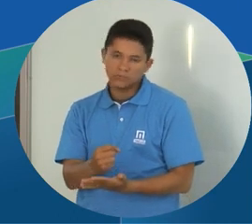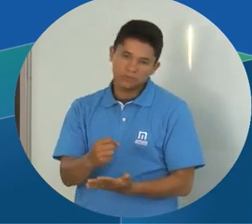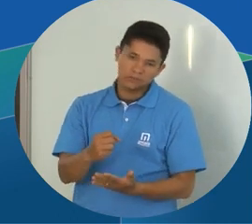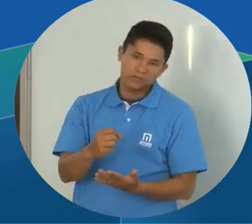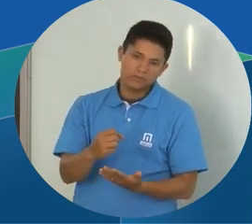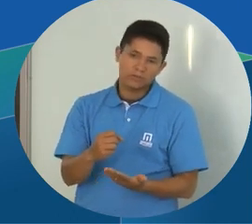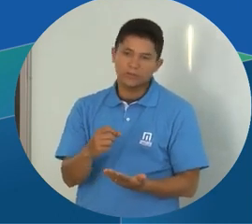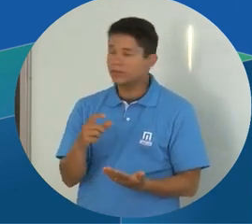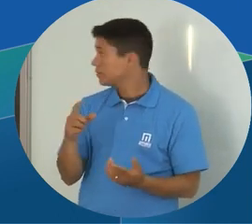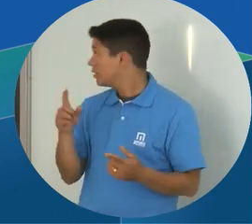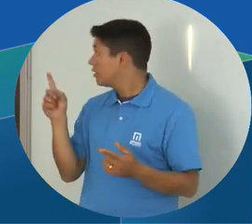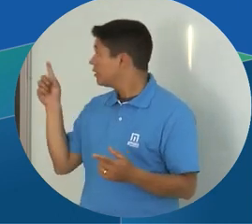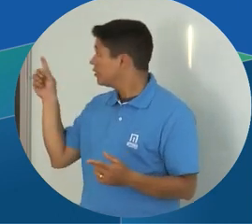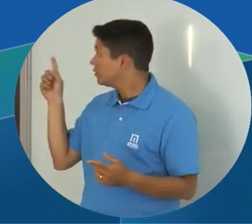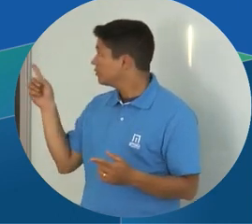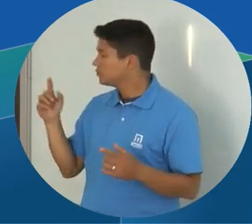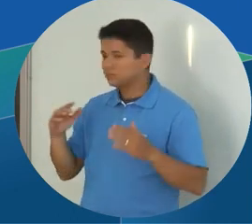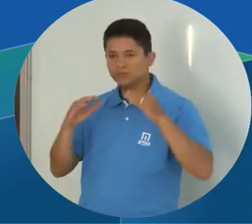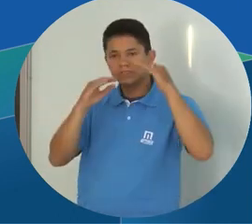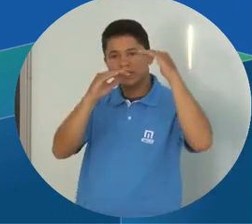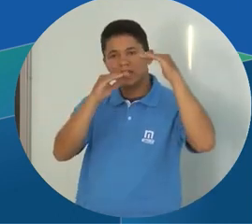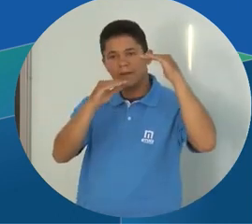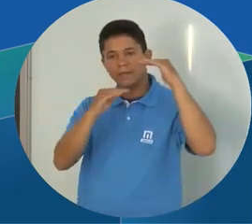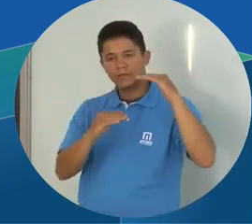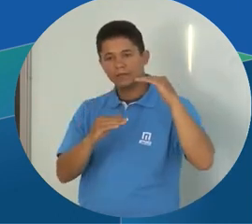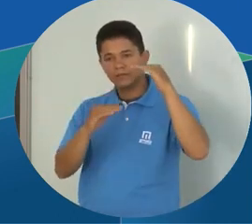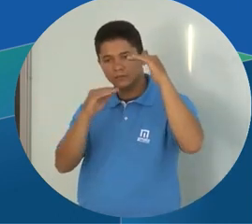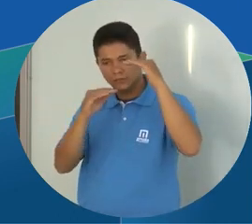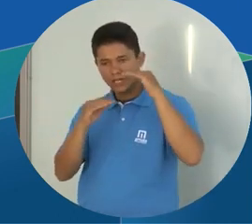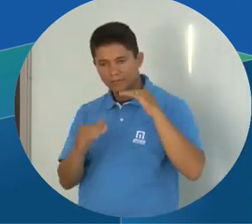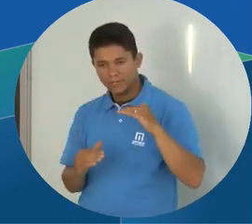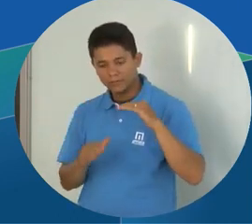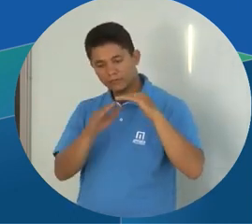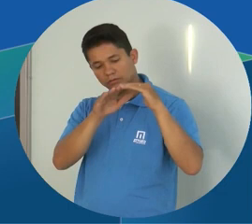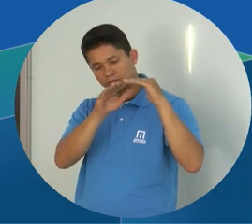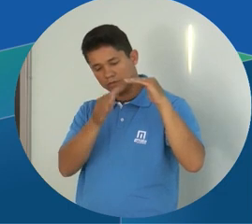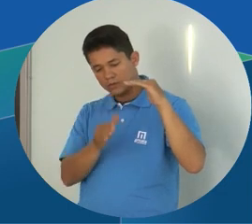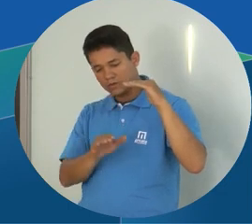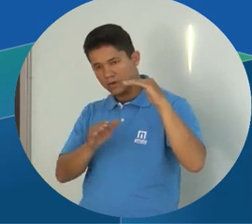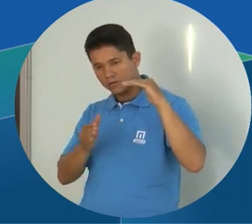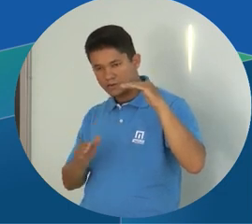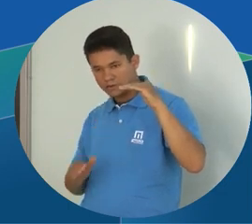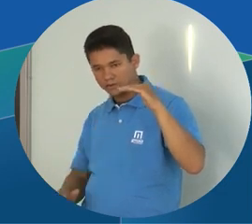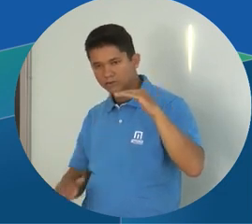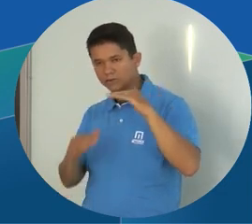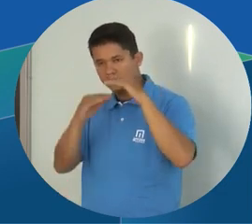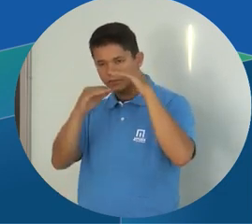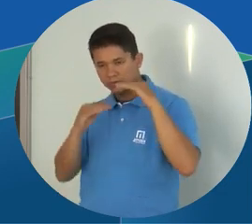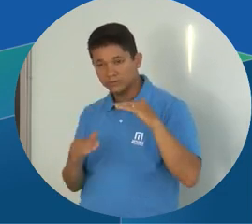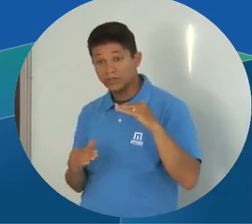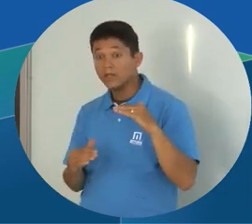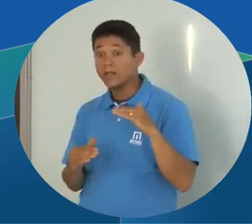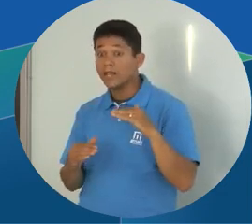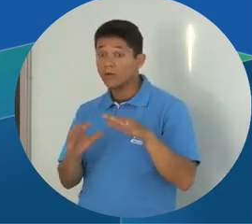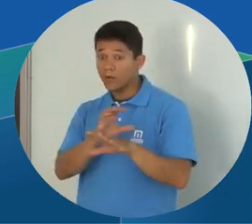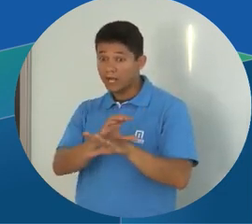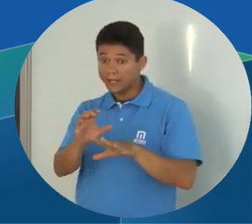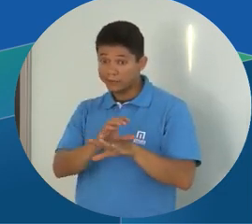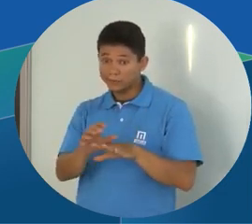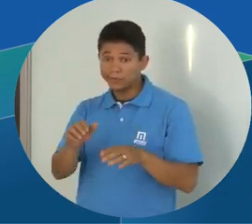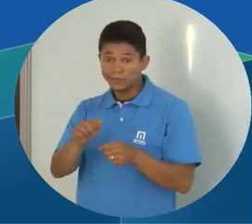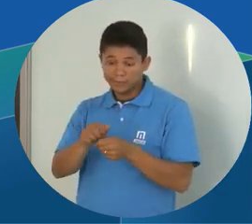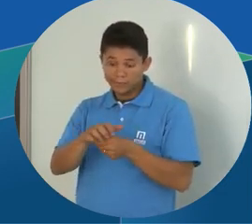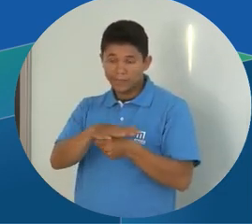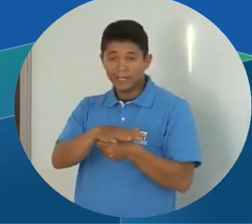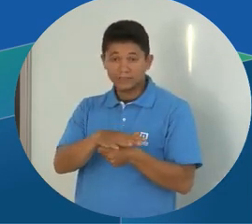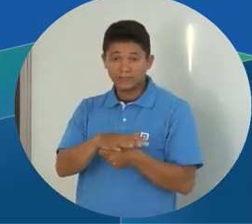nesse zoneamento, né? Há um zoneamento de um concreto aqui nesses degraus do CCR, como é um concreto massa, as